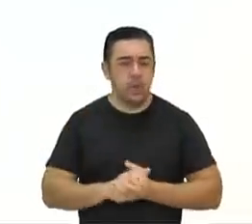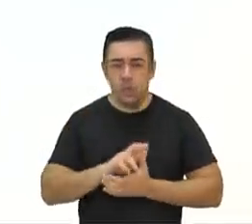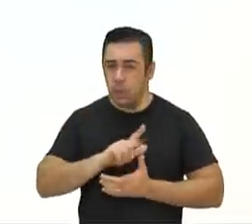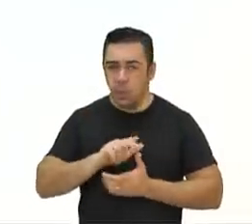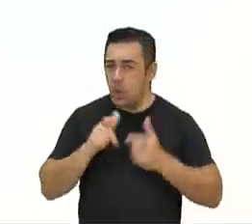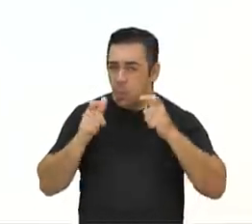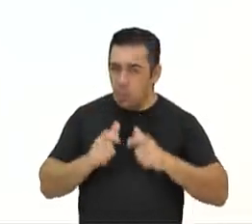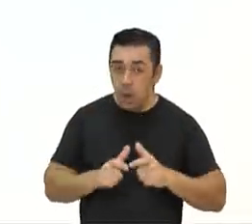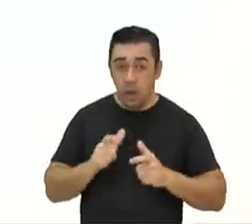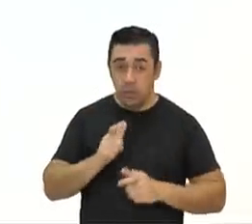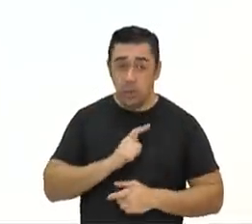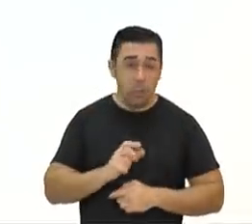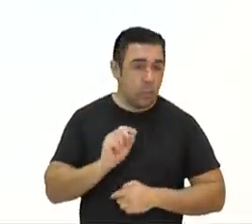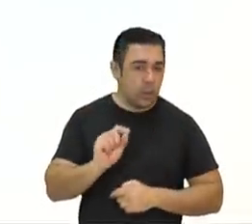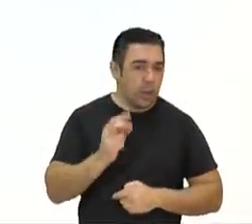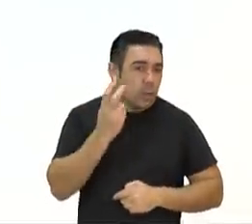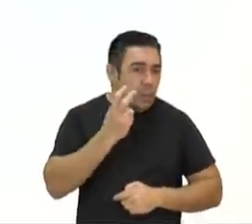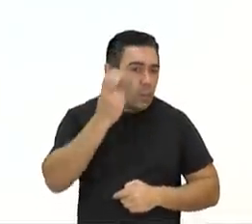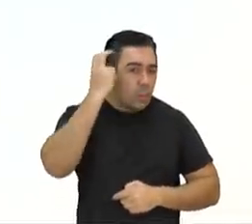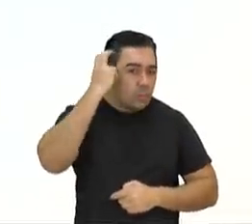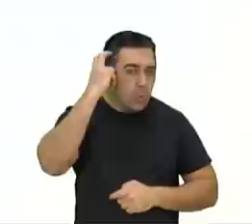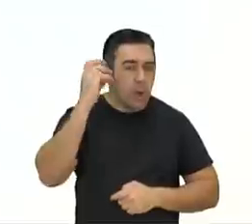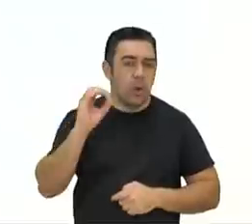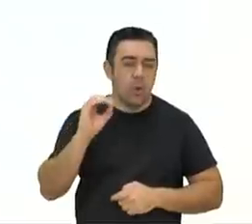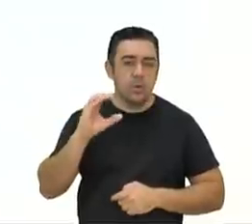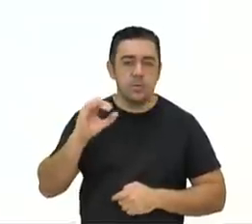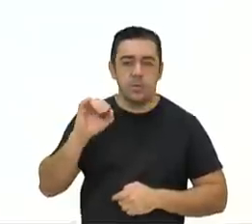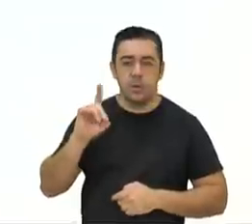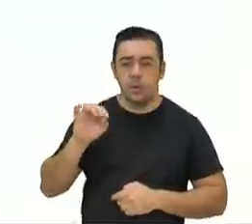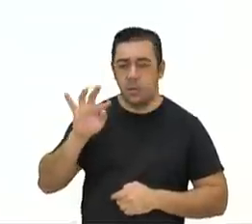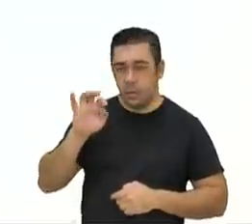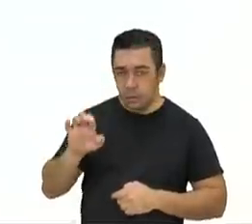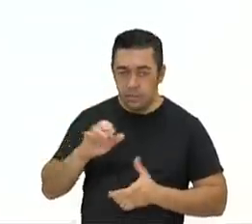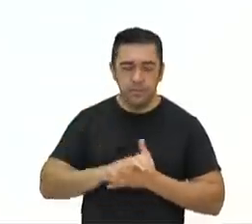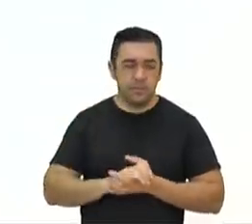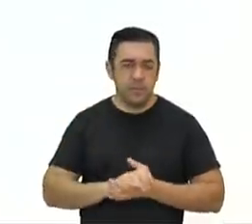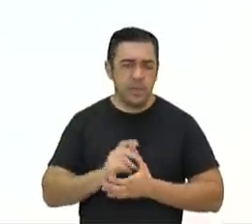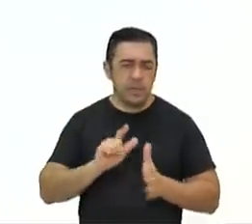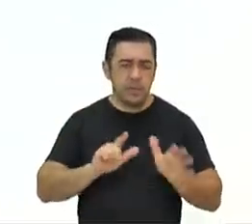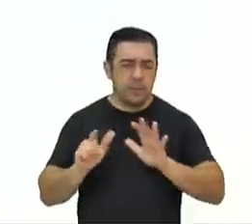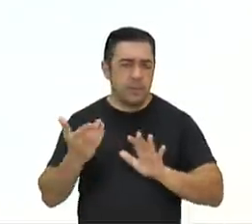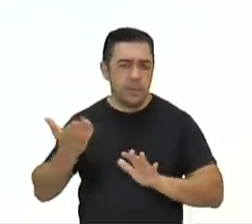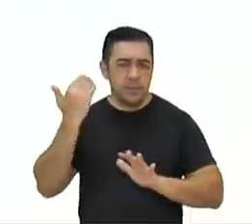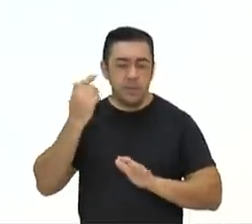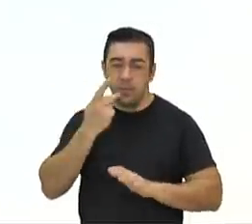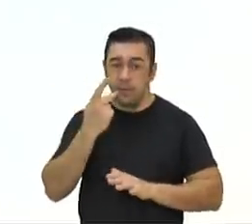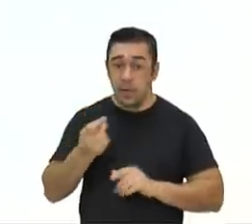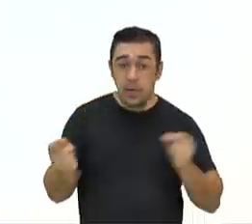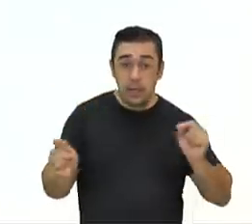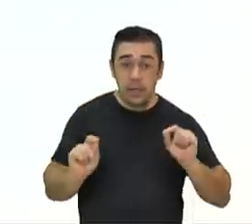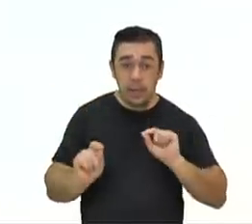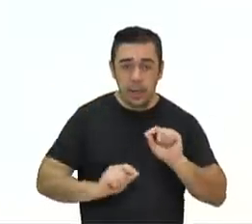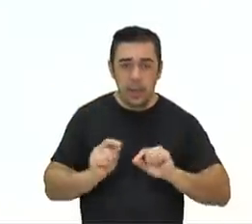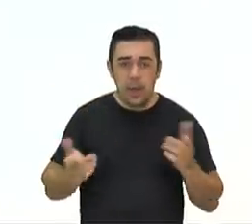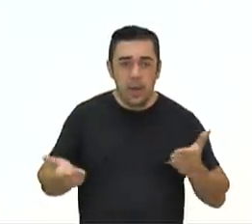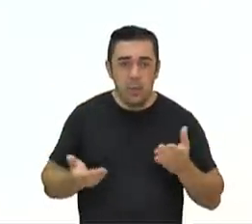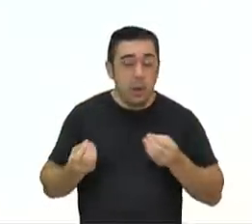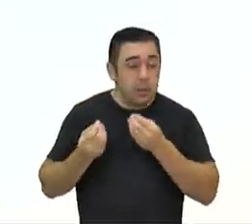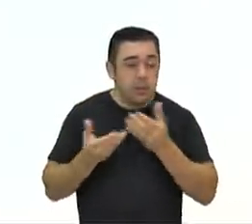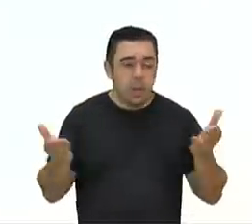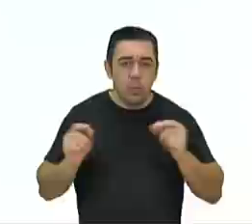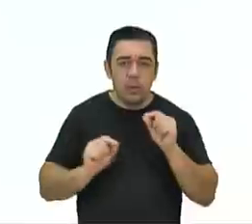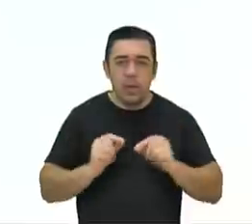local, é um traço da cultura do Ocidente. Semana passada, eu comentei aqui que a Honda agora oferece carros